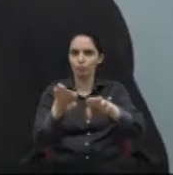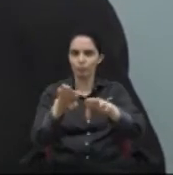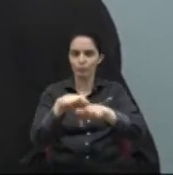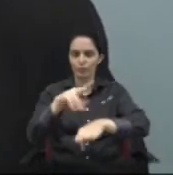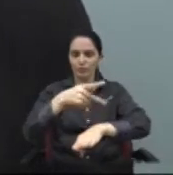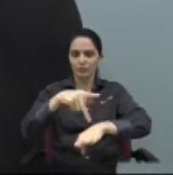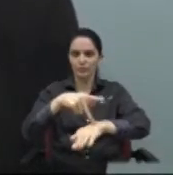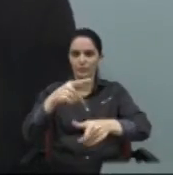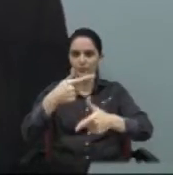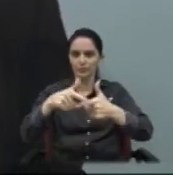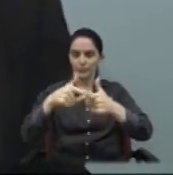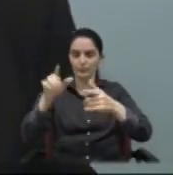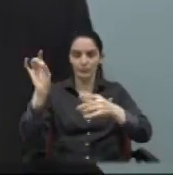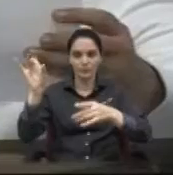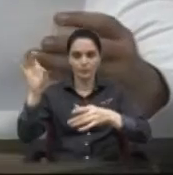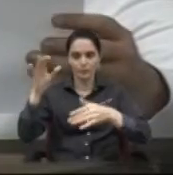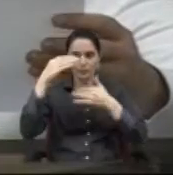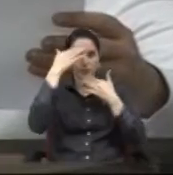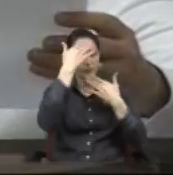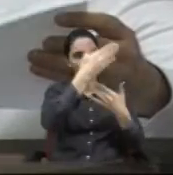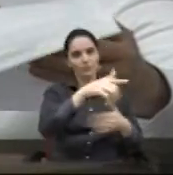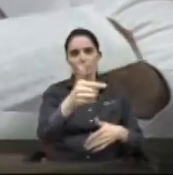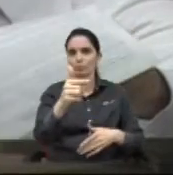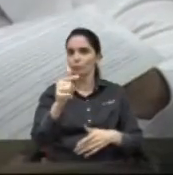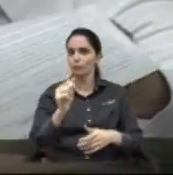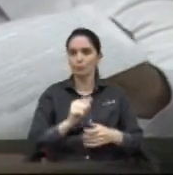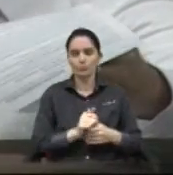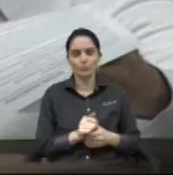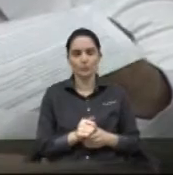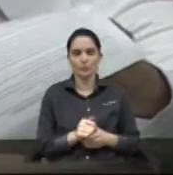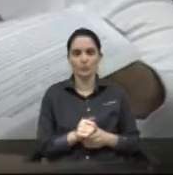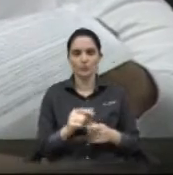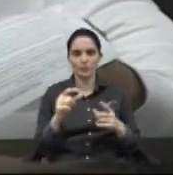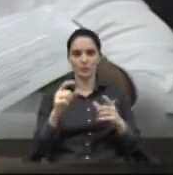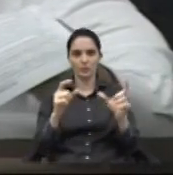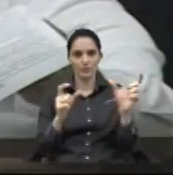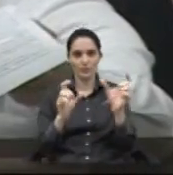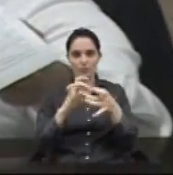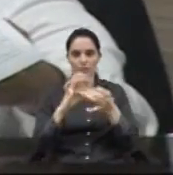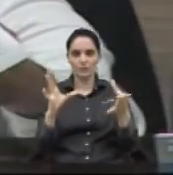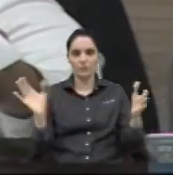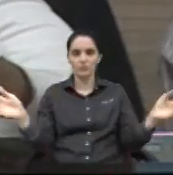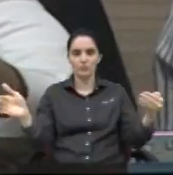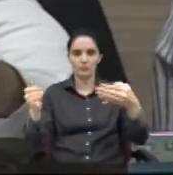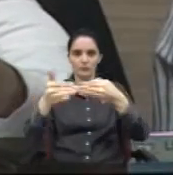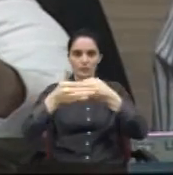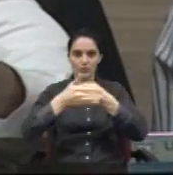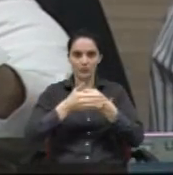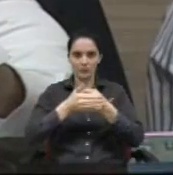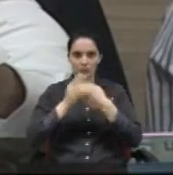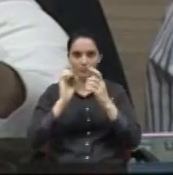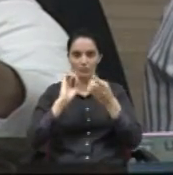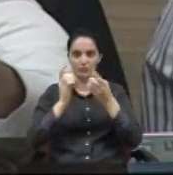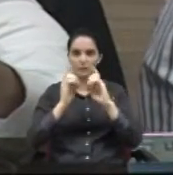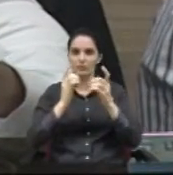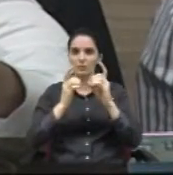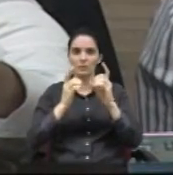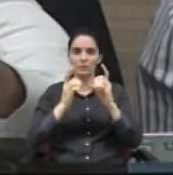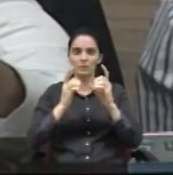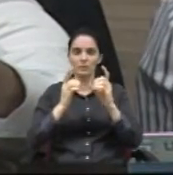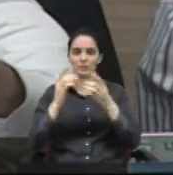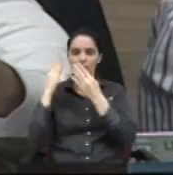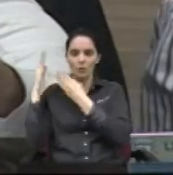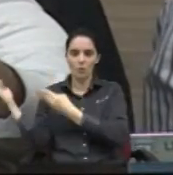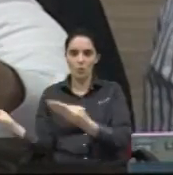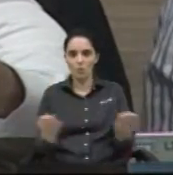Seria isso, senhor presidente. Obrigado. Não havendo mais quem queira fazer uso da palavra, esta presidência encerra a presente sessão e convoca